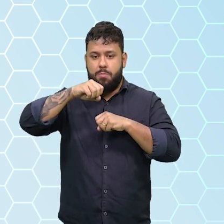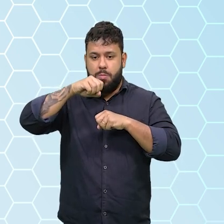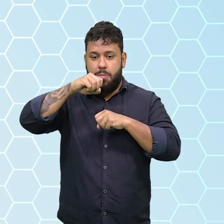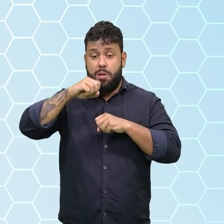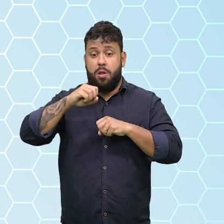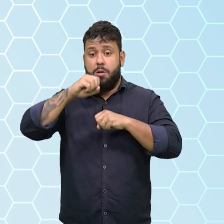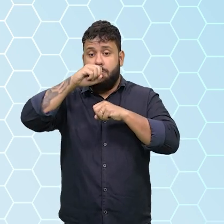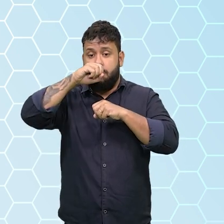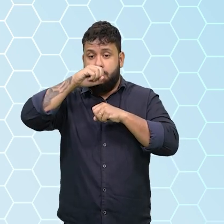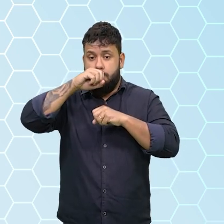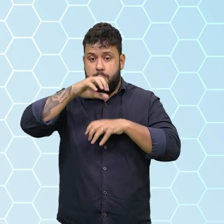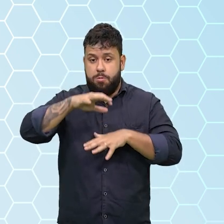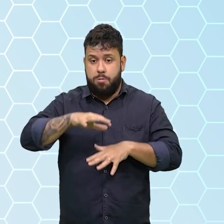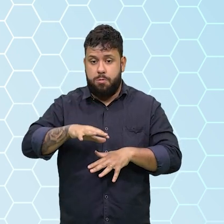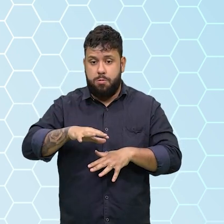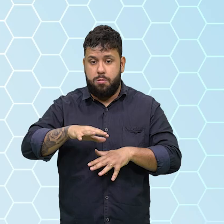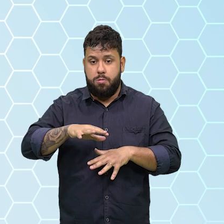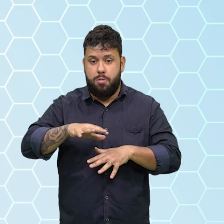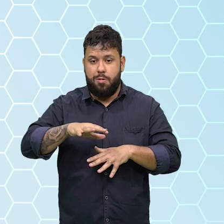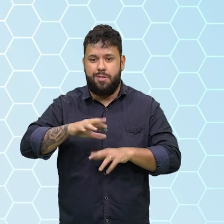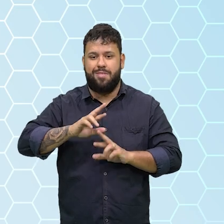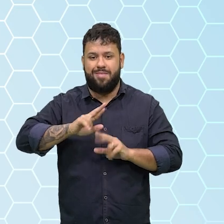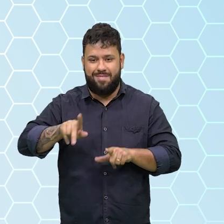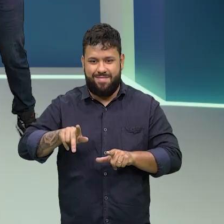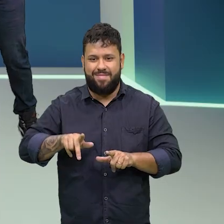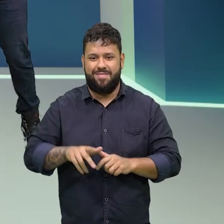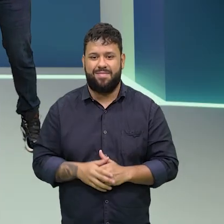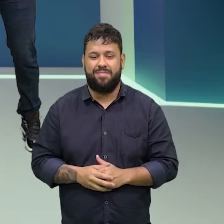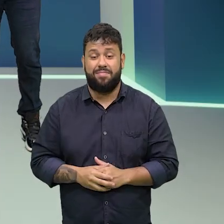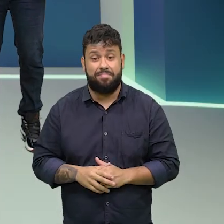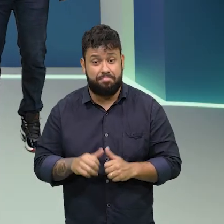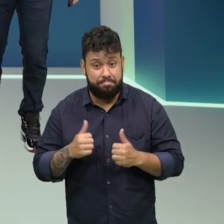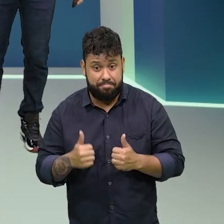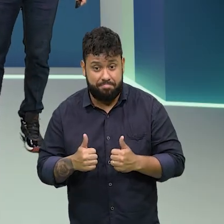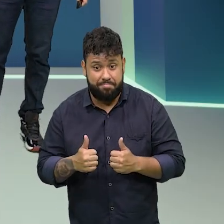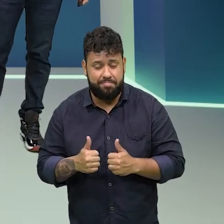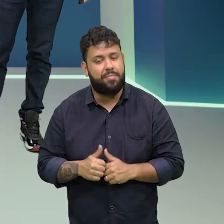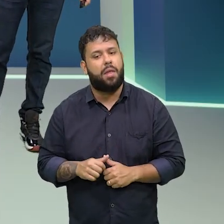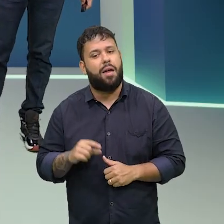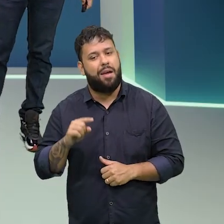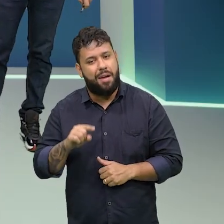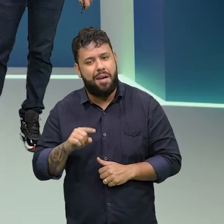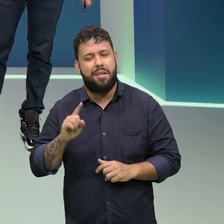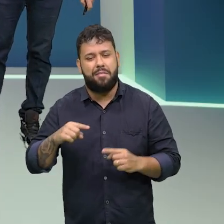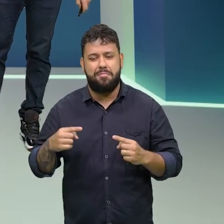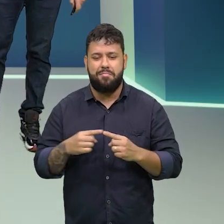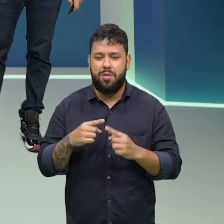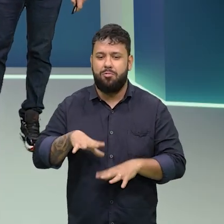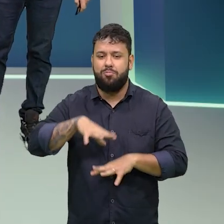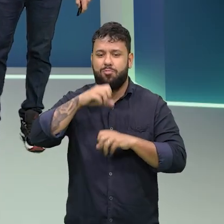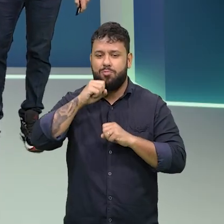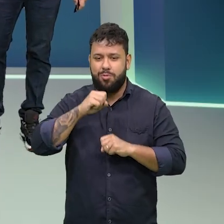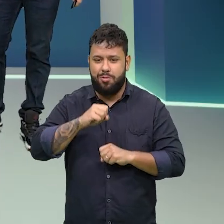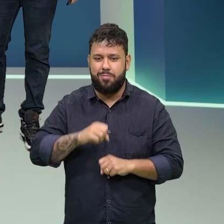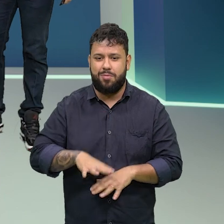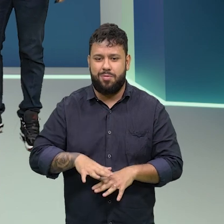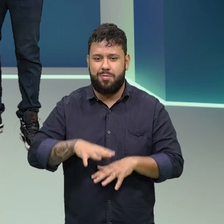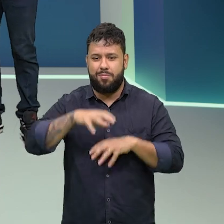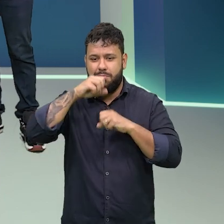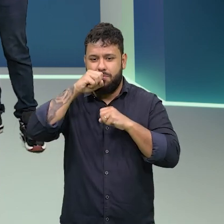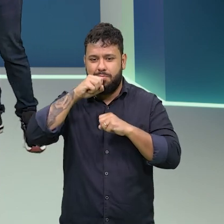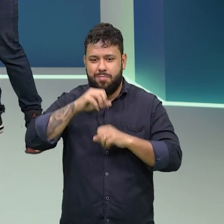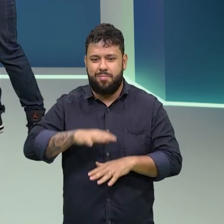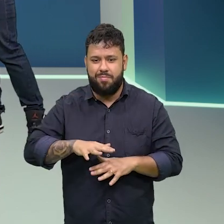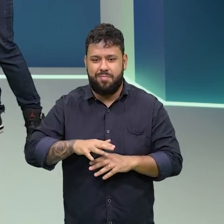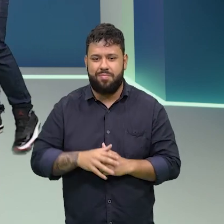contrai. Expira, relaxa, relaxa. Sacou? Esse é o nosso mantra da respiração,